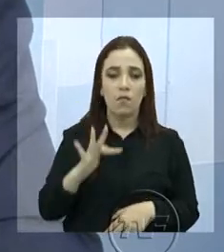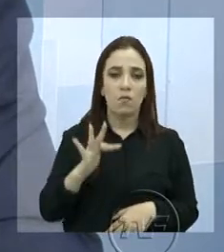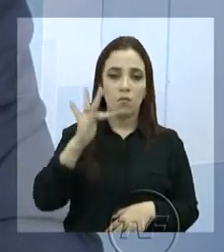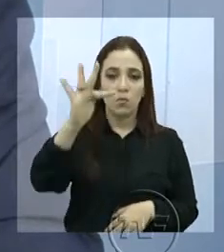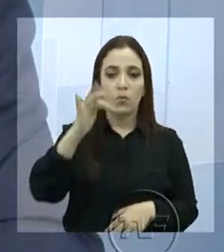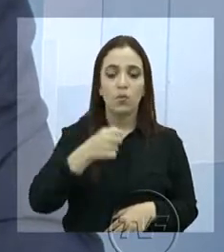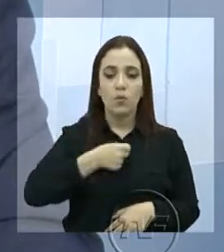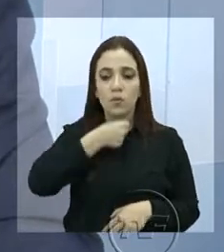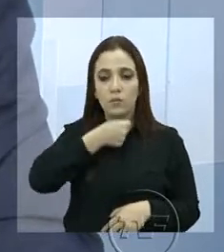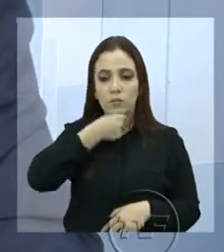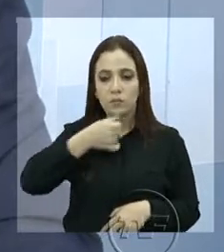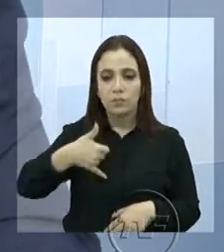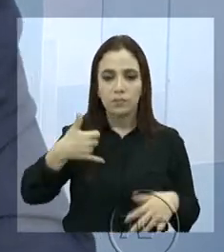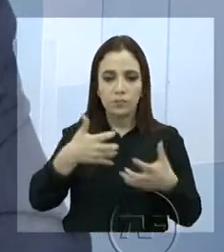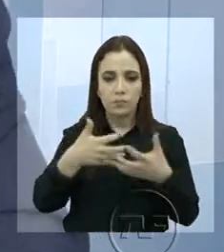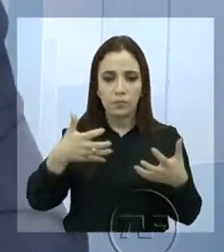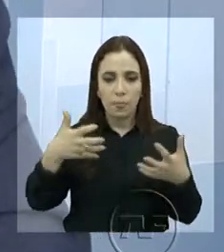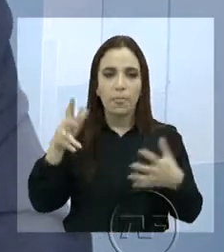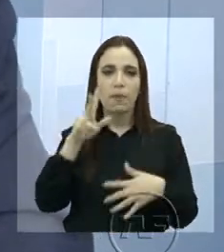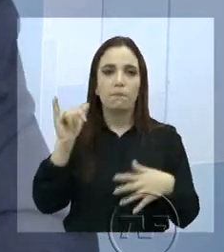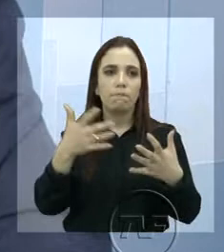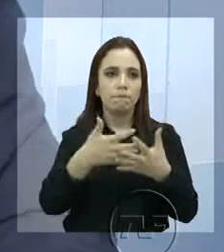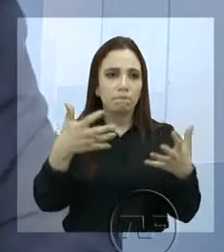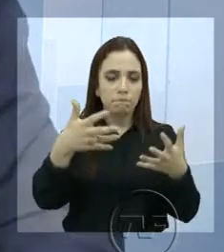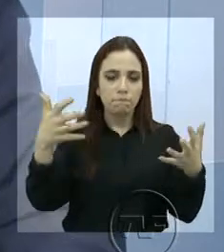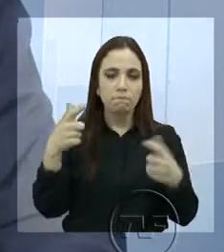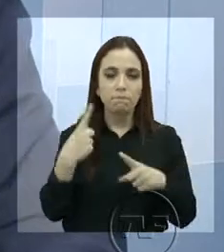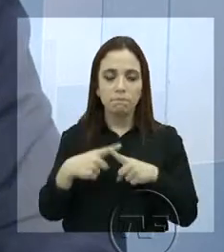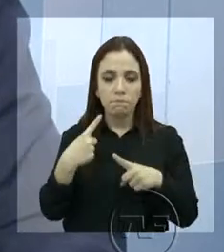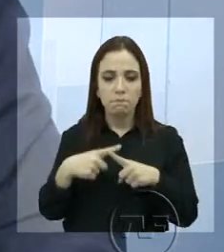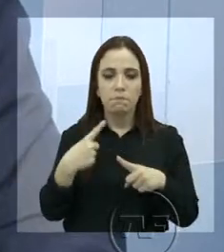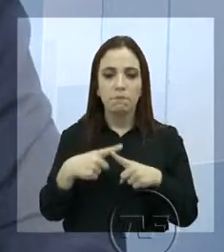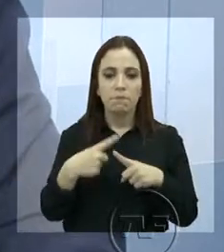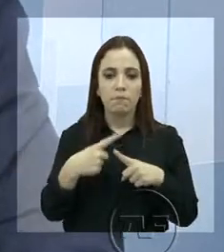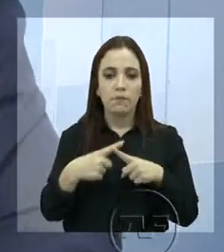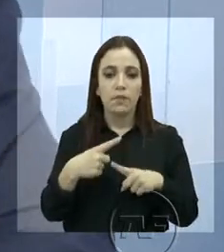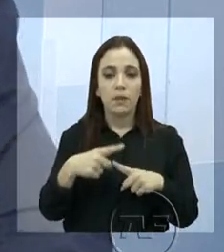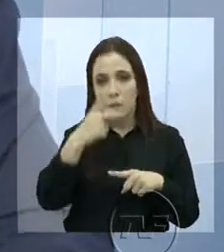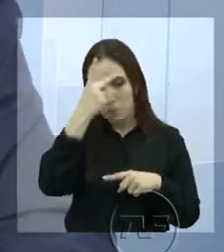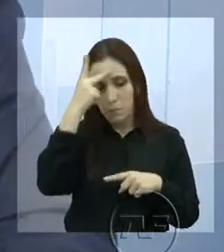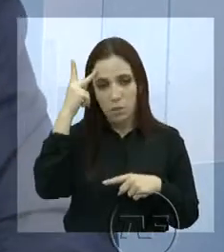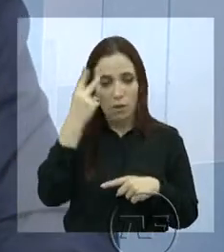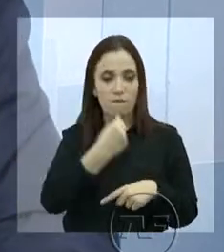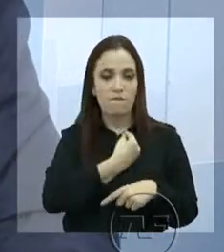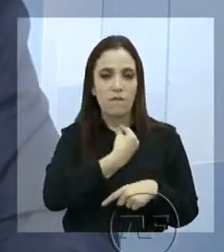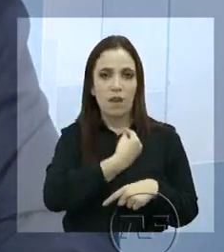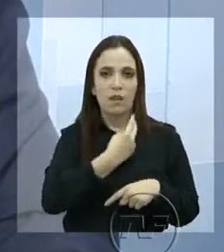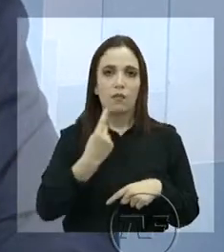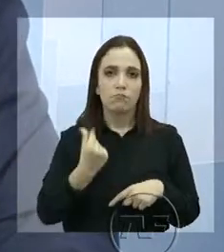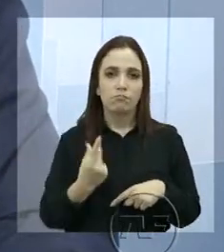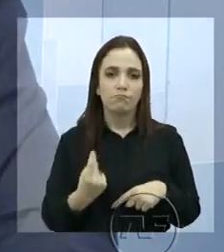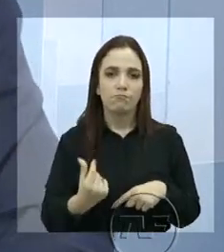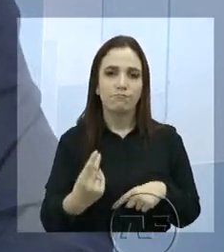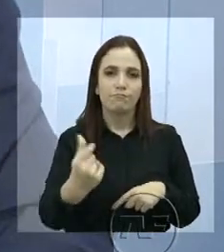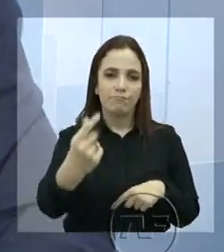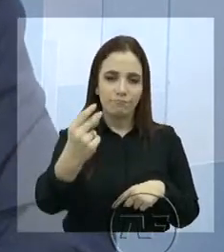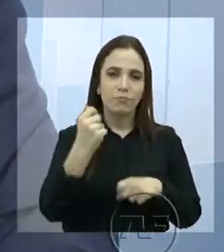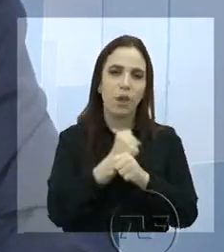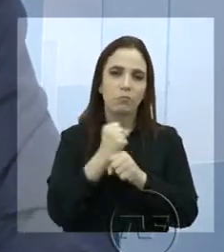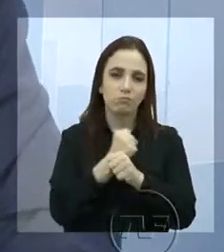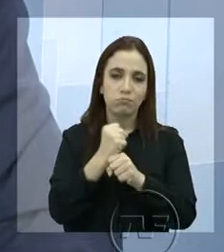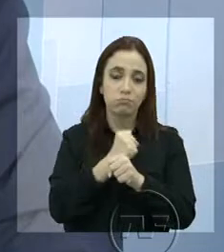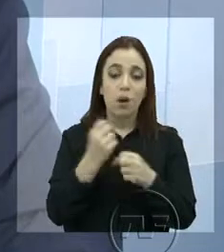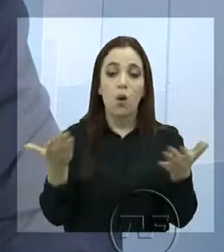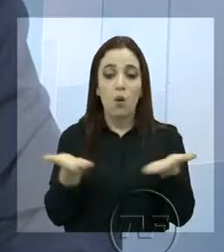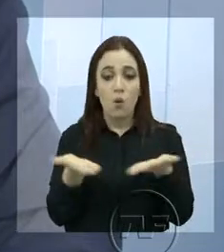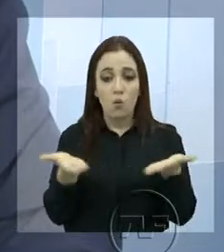de idosos cada vez mais crescente, até porque melhoramos as condições de vida do brasileiro. E aí, o que nós estamos tendo